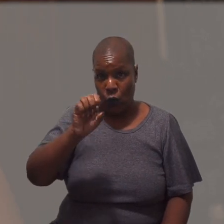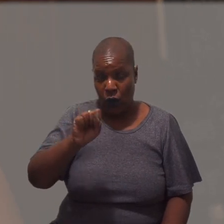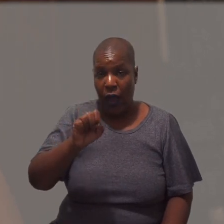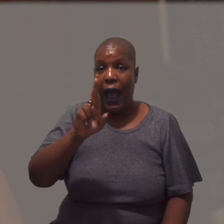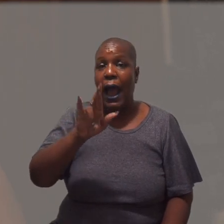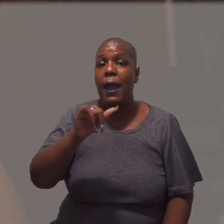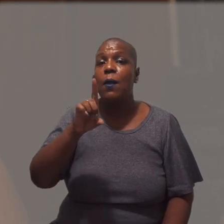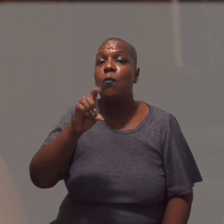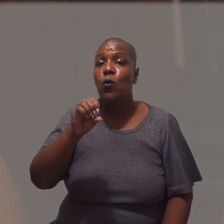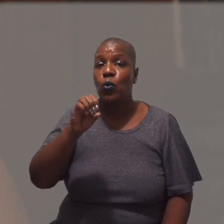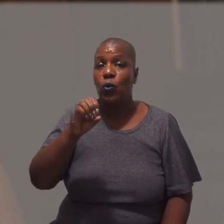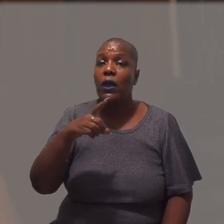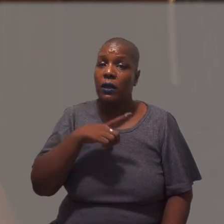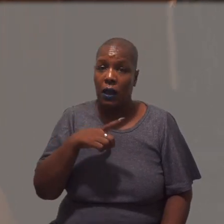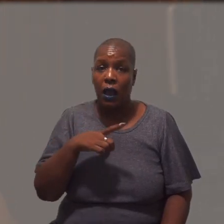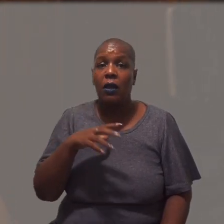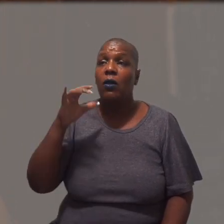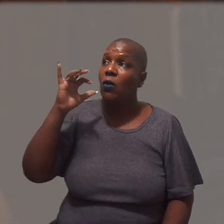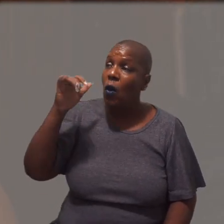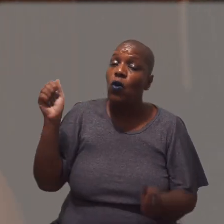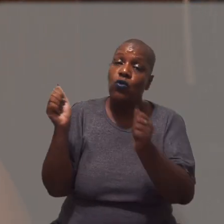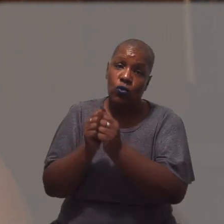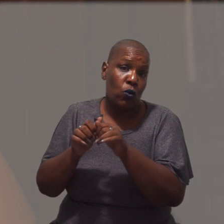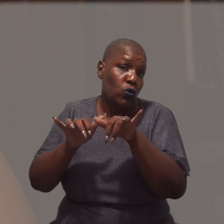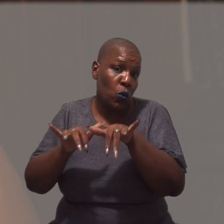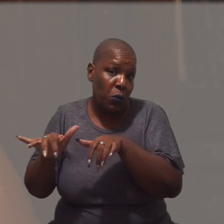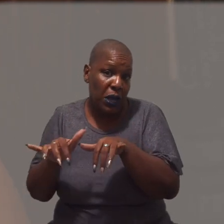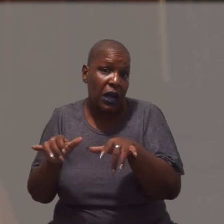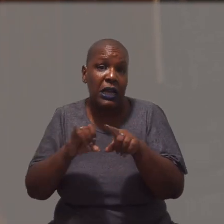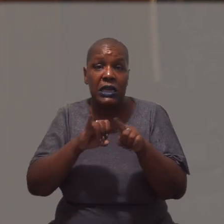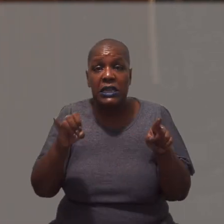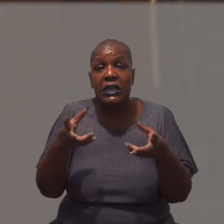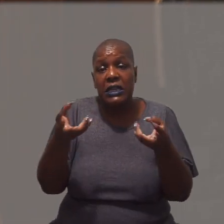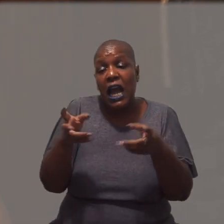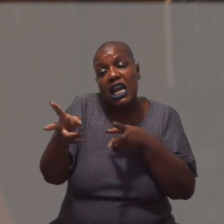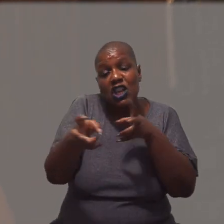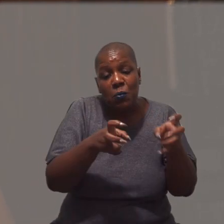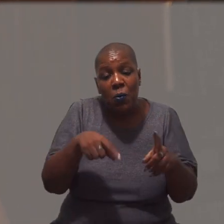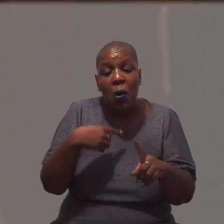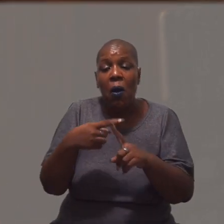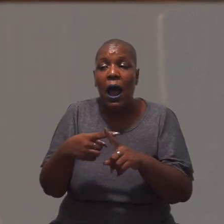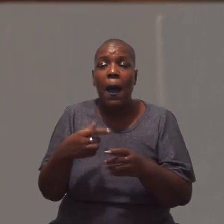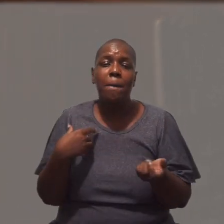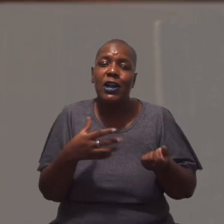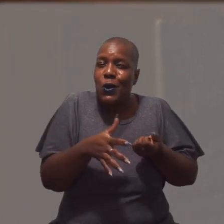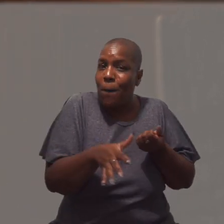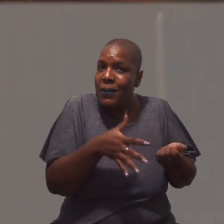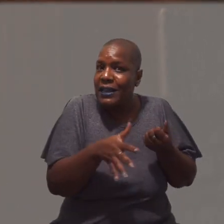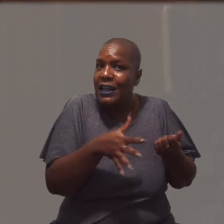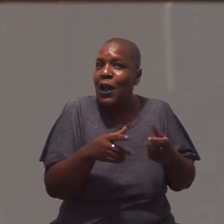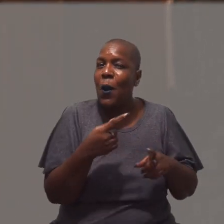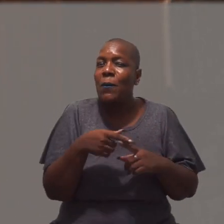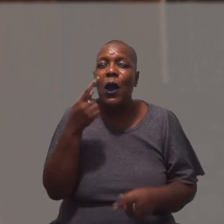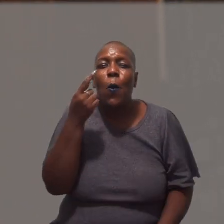peça que você pode tocá-la acompanhada de um piano. E se você quiser explorar, você também pode colocar um pandeirinho para